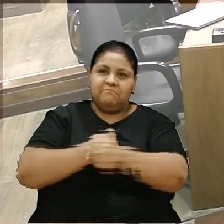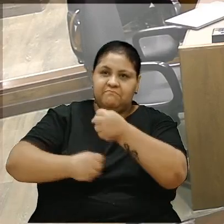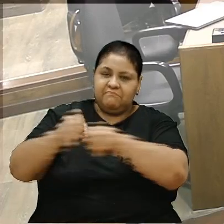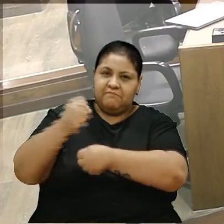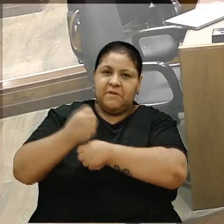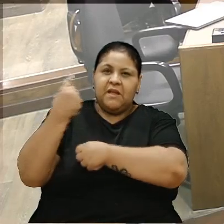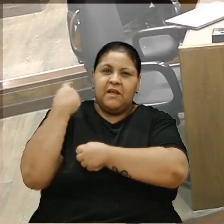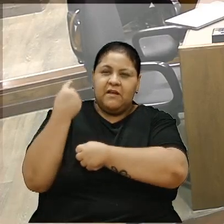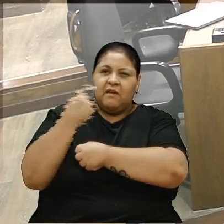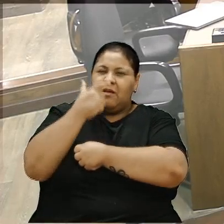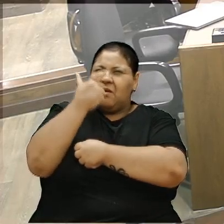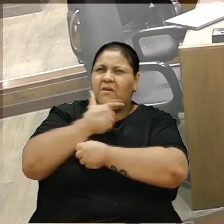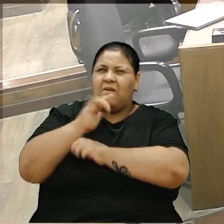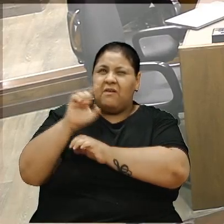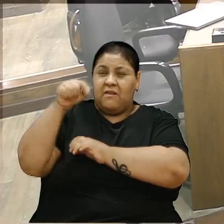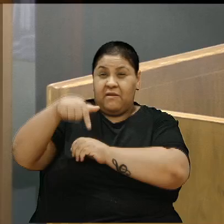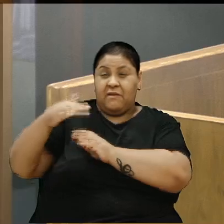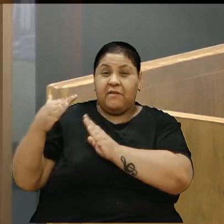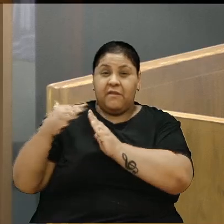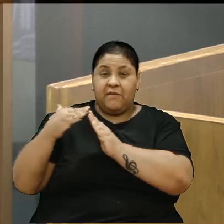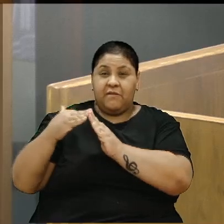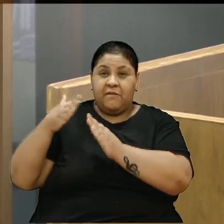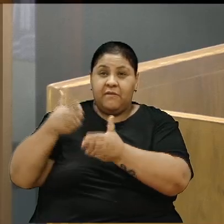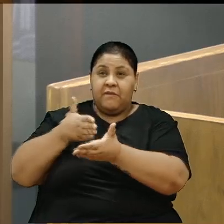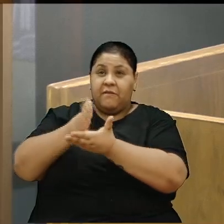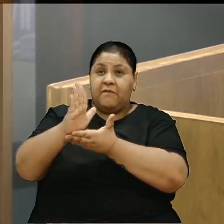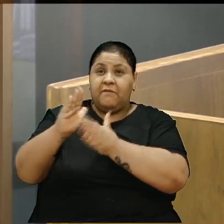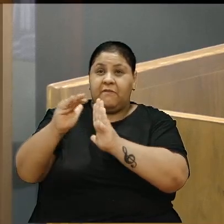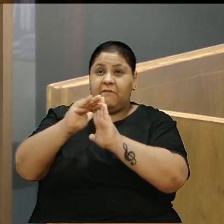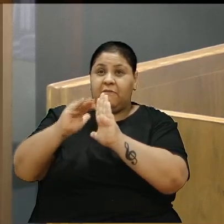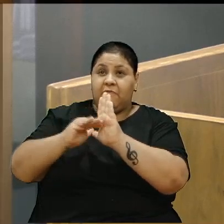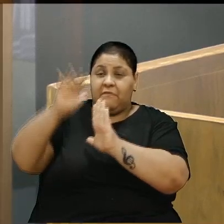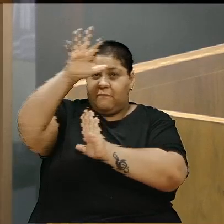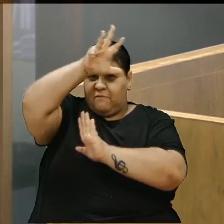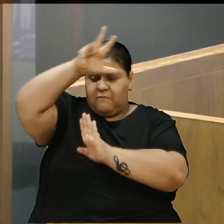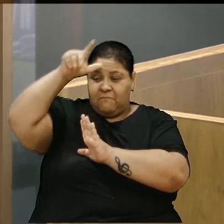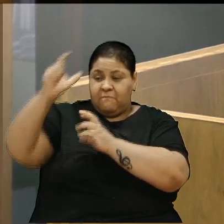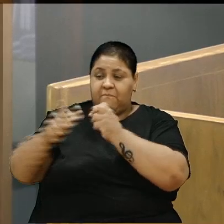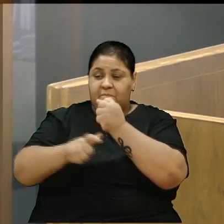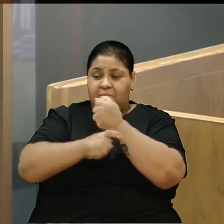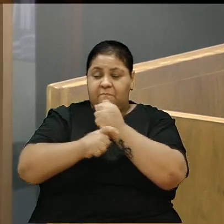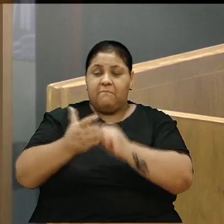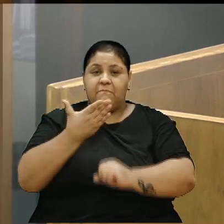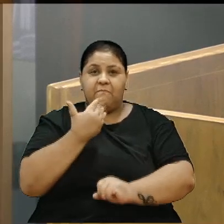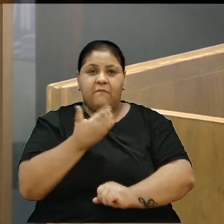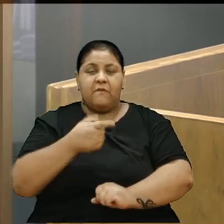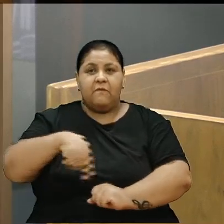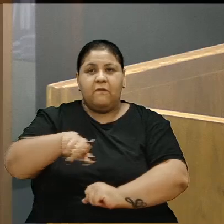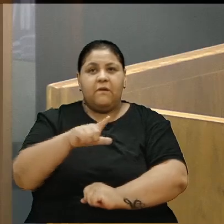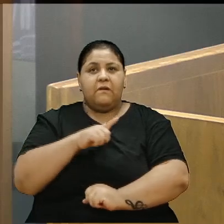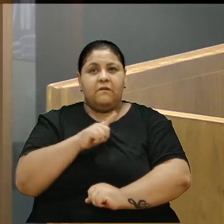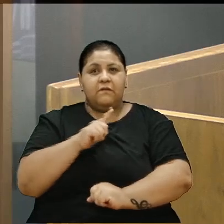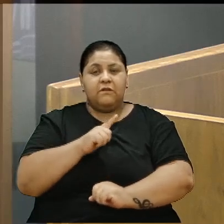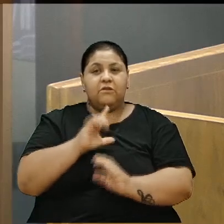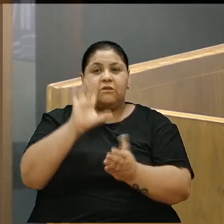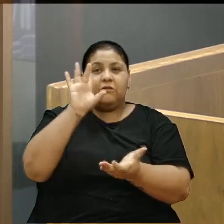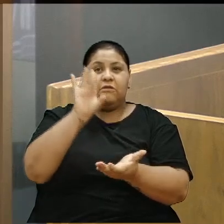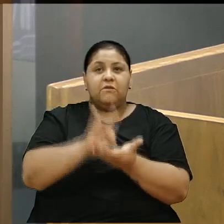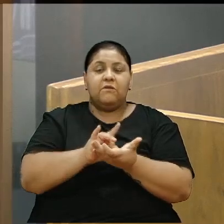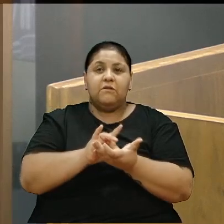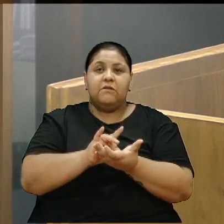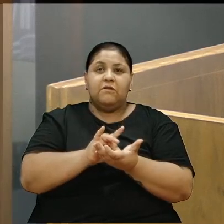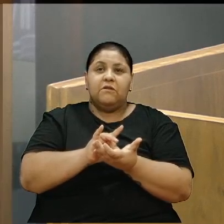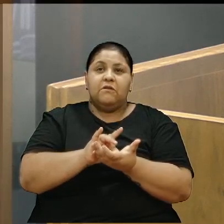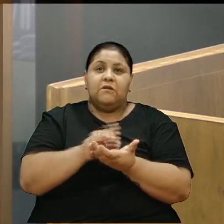não me equivoco, aqui nessa casa foi aprovado o Plano Municipal de Segurança Alimentar e que nós temos que efetivamente colocar